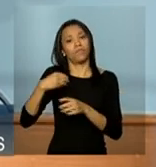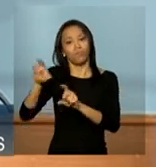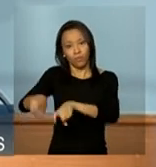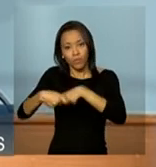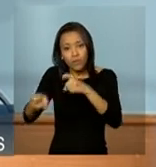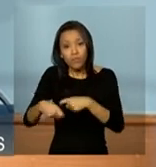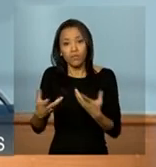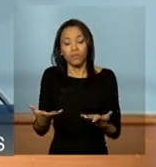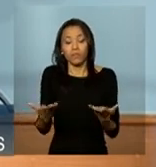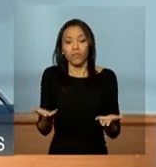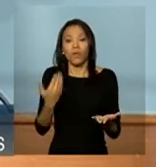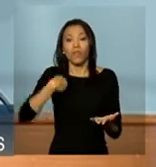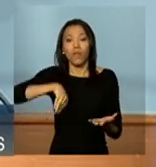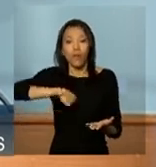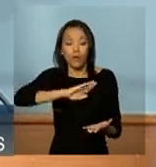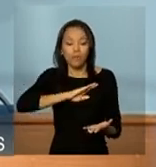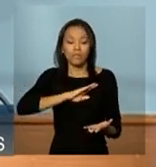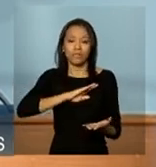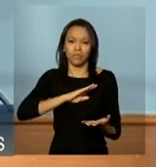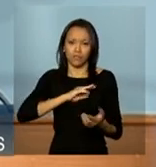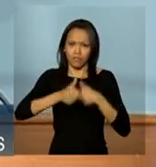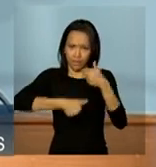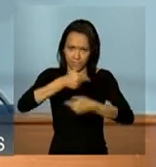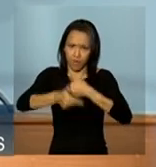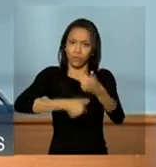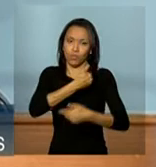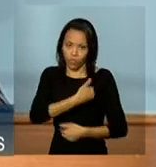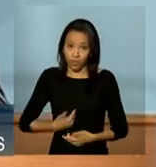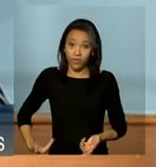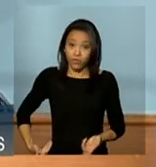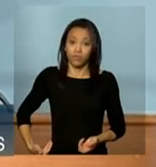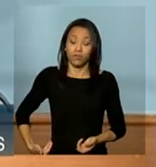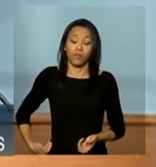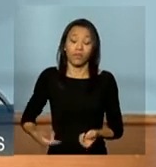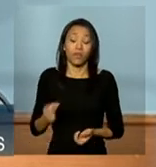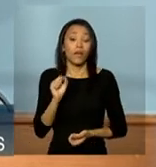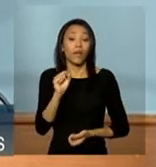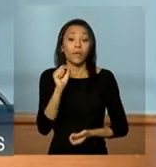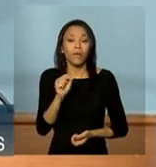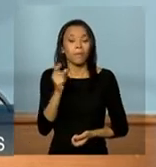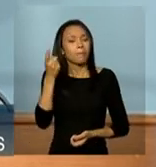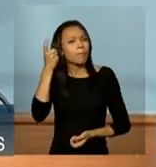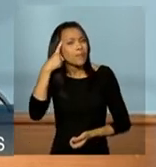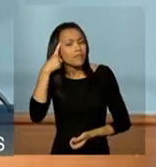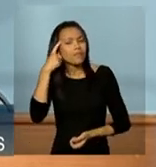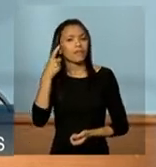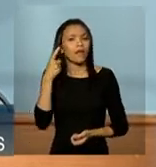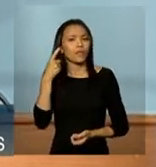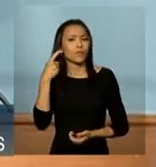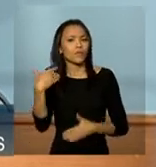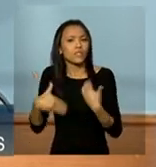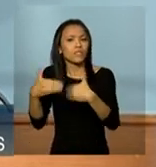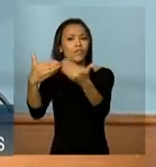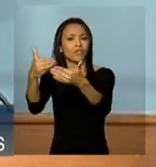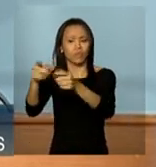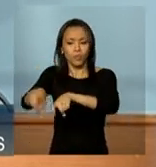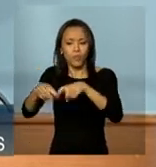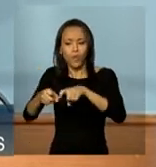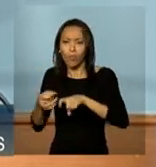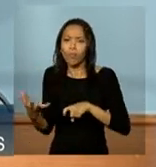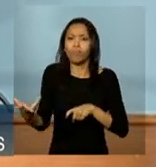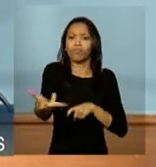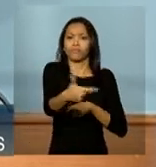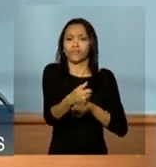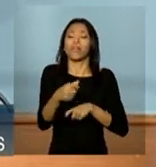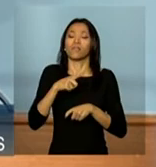a concepção que o nosso governo vem trabalhando é uma concepção de pensar o desenvolvimento rural na sua plenitude. Nós